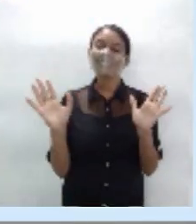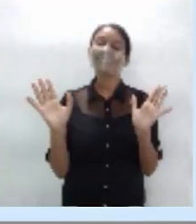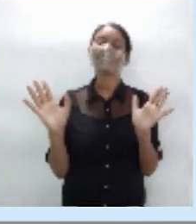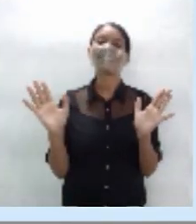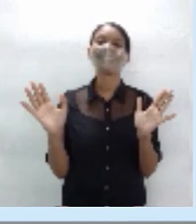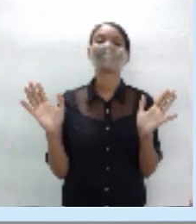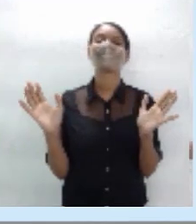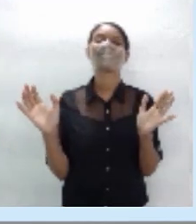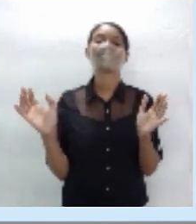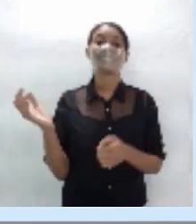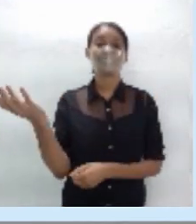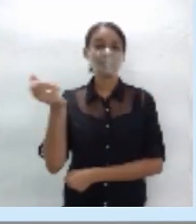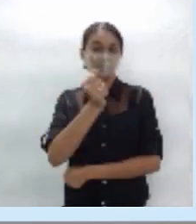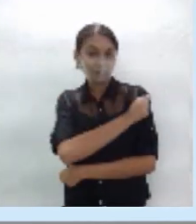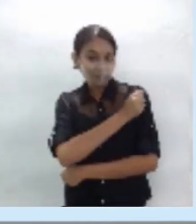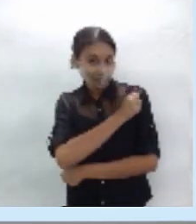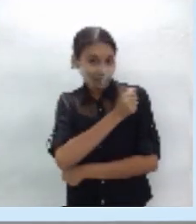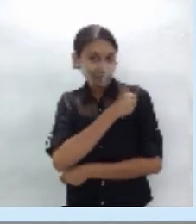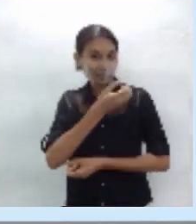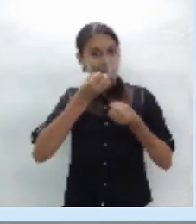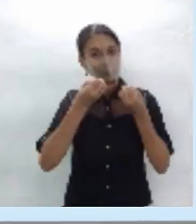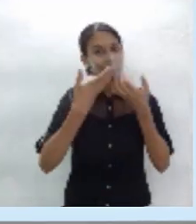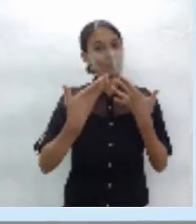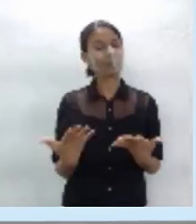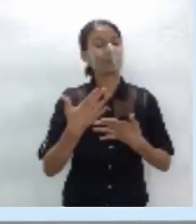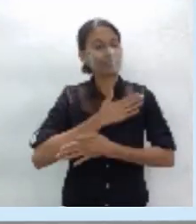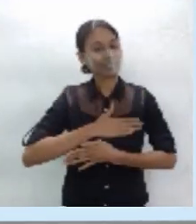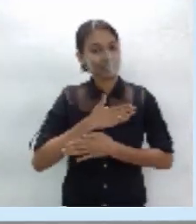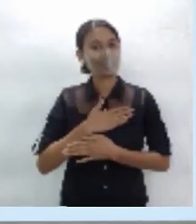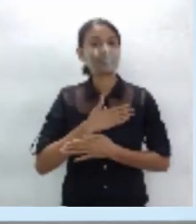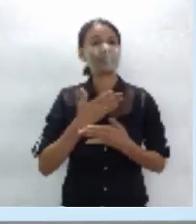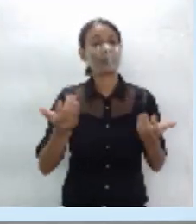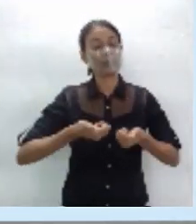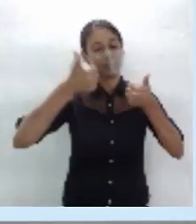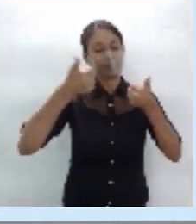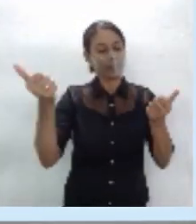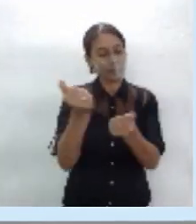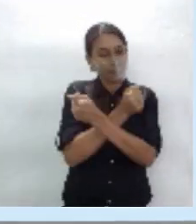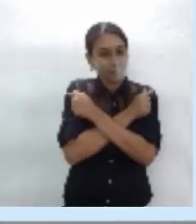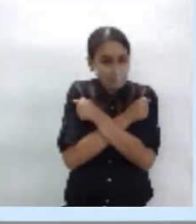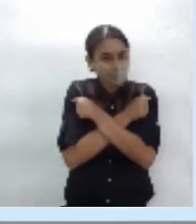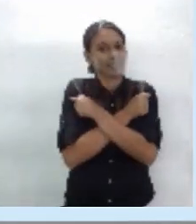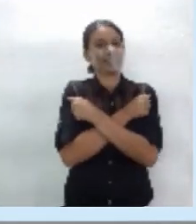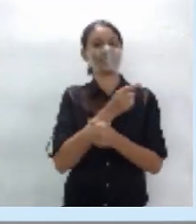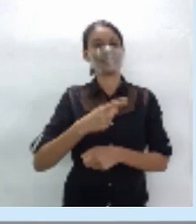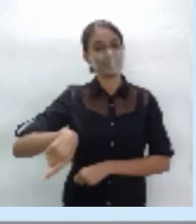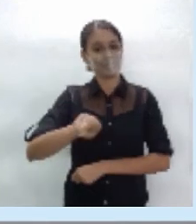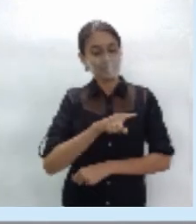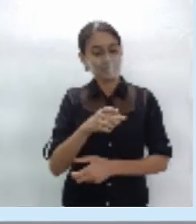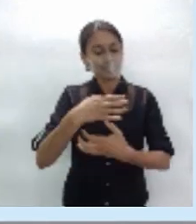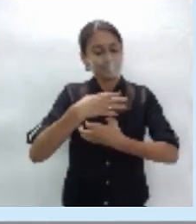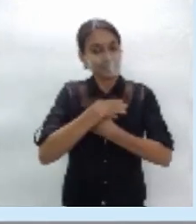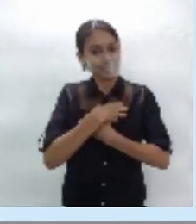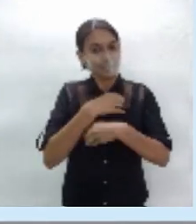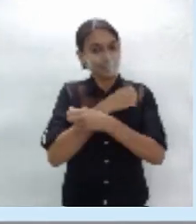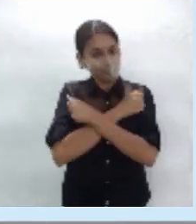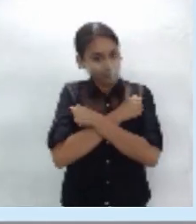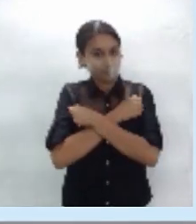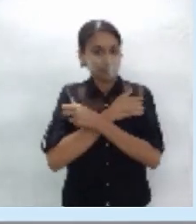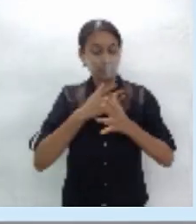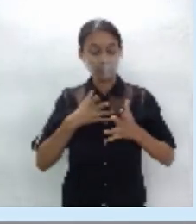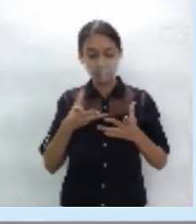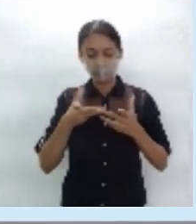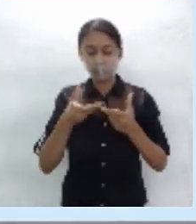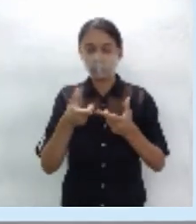Salve, salve, meus queridos e queridas alunos, tudo bom com vocês? Sinta primeiramente aqui abraçado e abraçada,